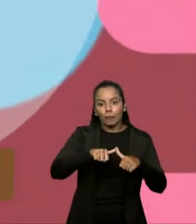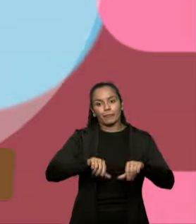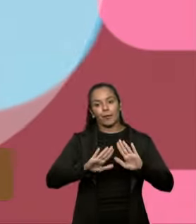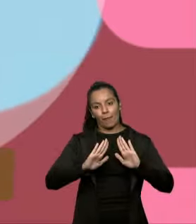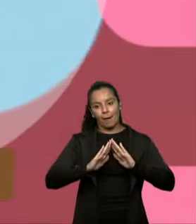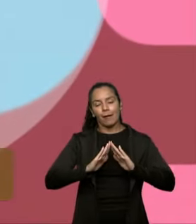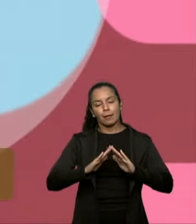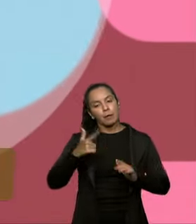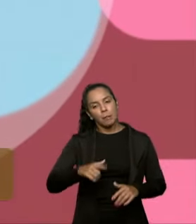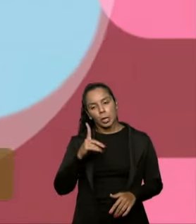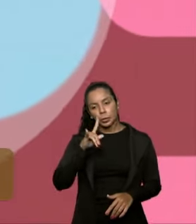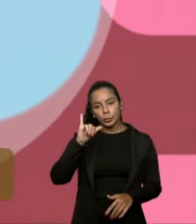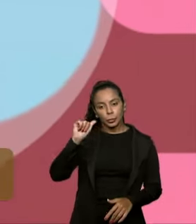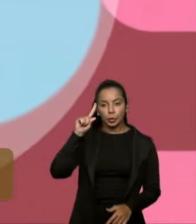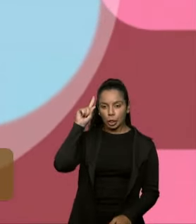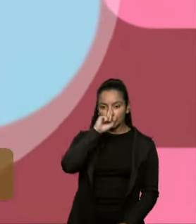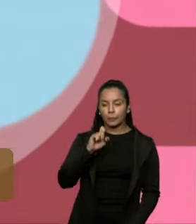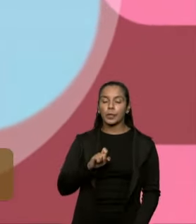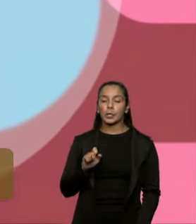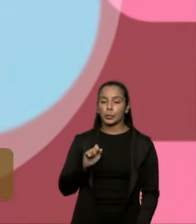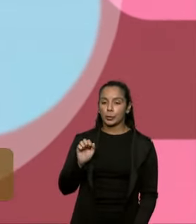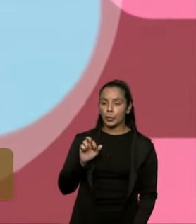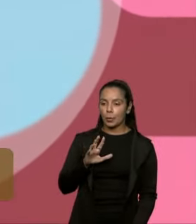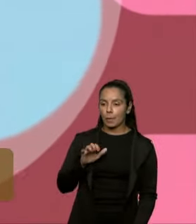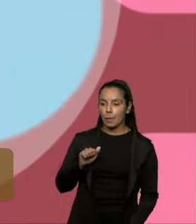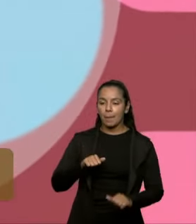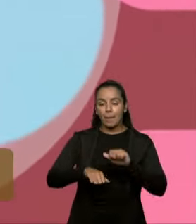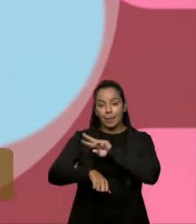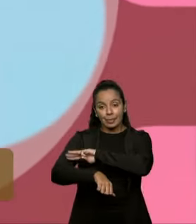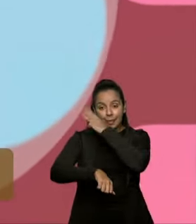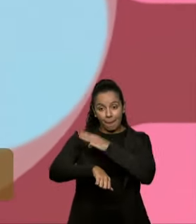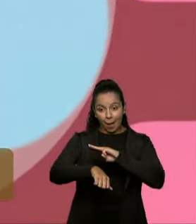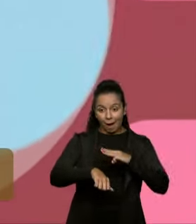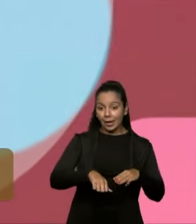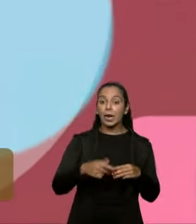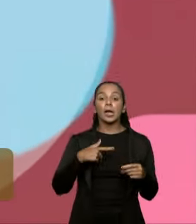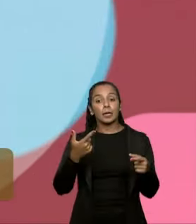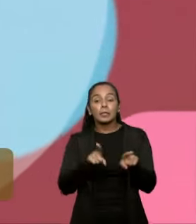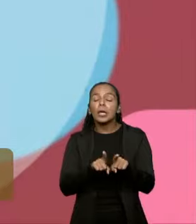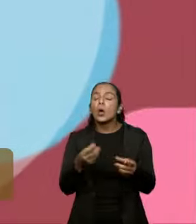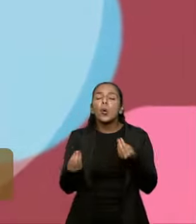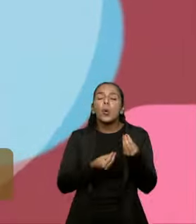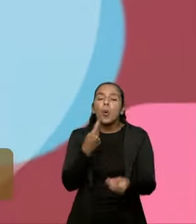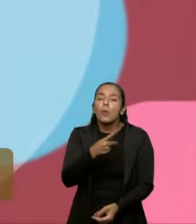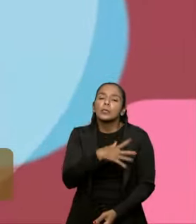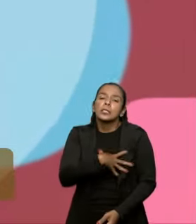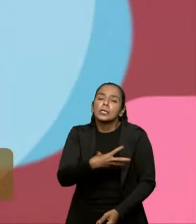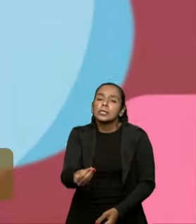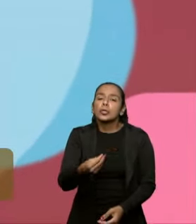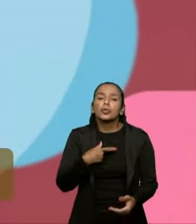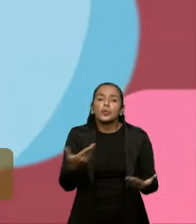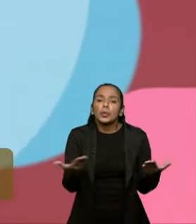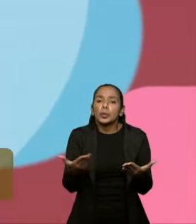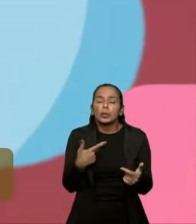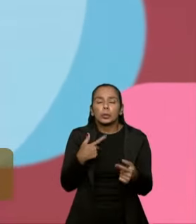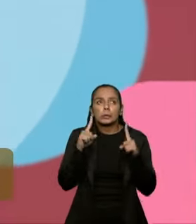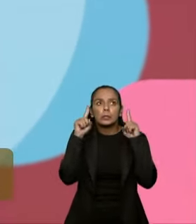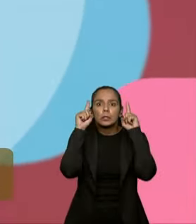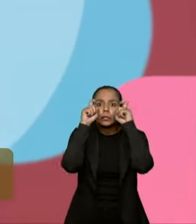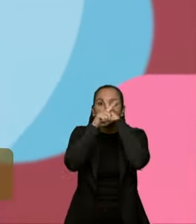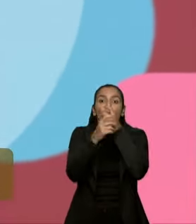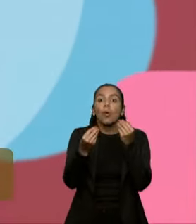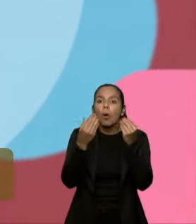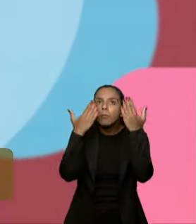dia difícil na Maré e em outras favelas do Rio. E como é que os seus filhos lidam com esse terror, hein? Como é que é